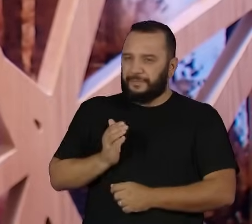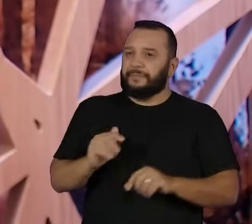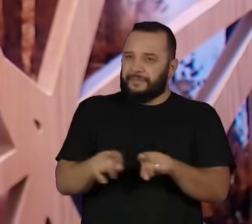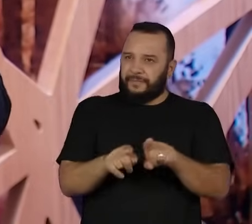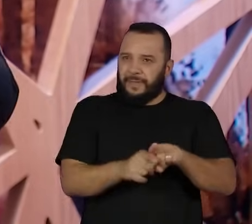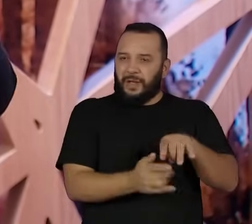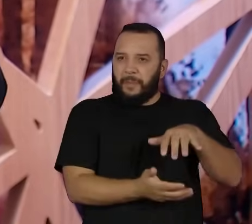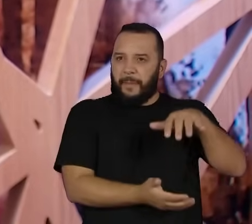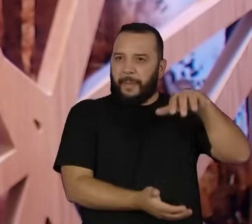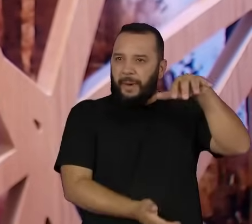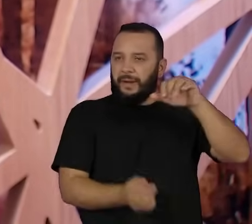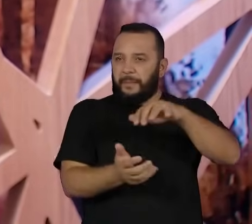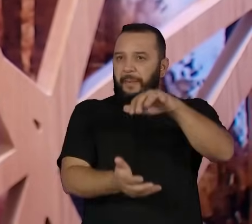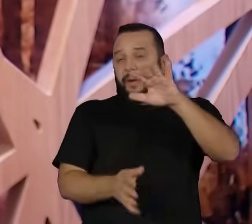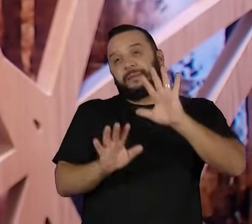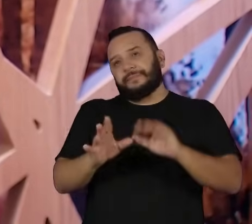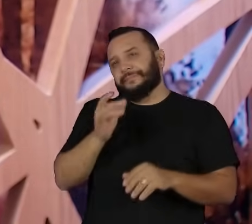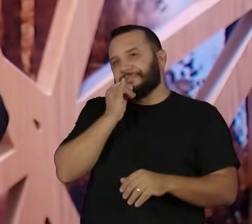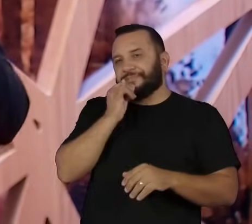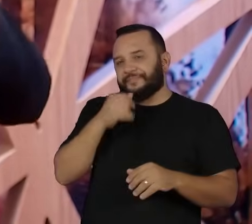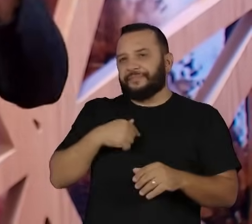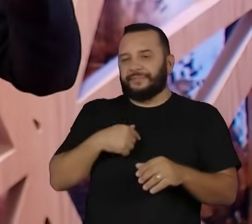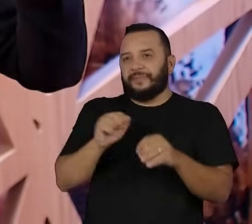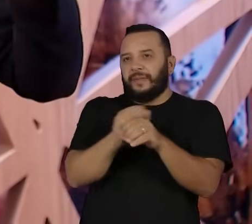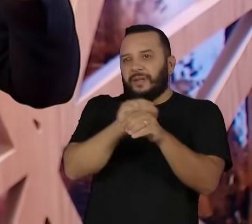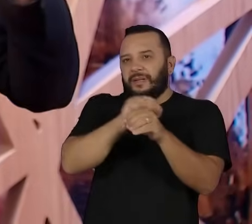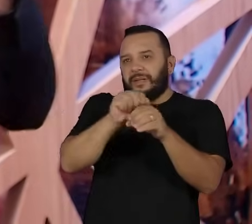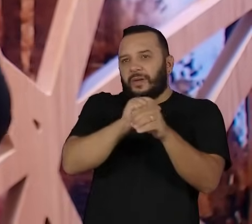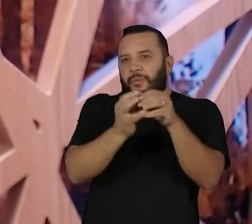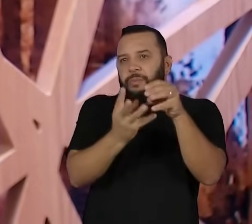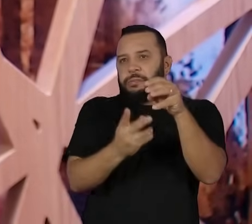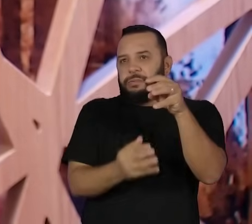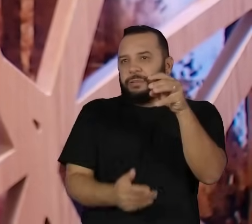né? Diferentemente de, por exemplo, um isopor, que você tem um alto